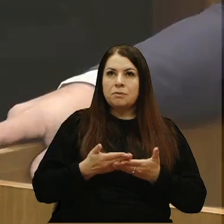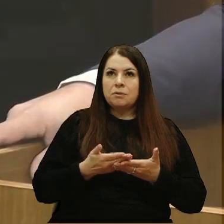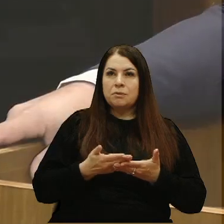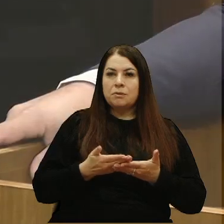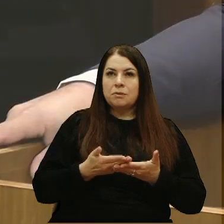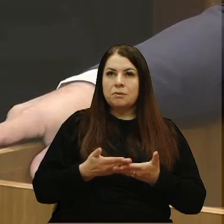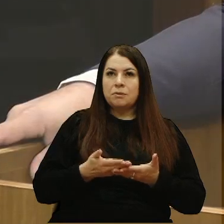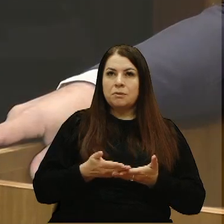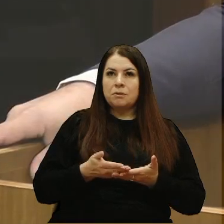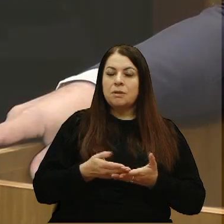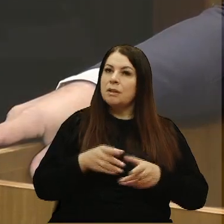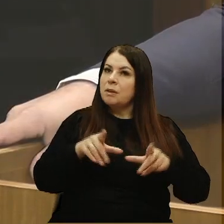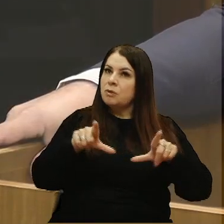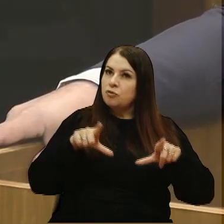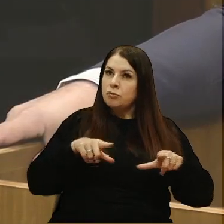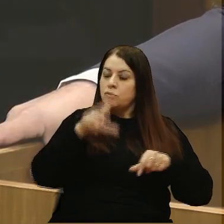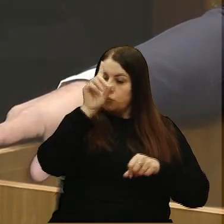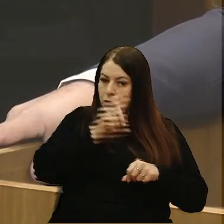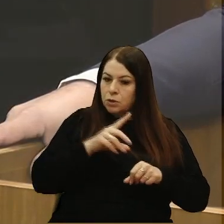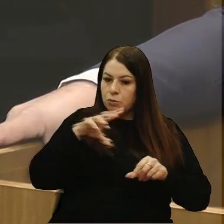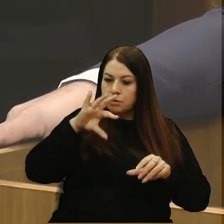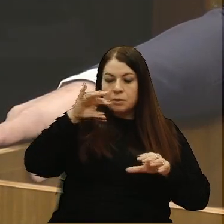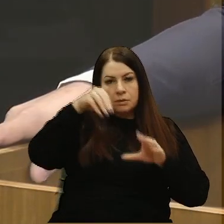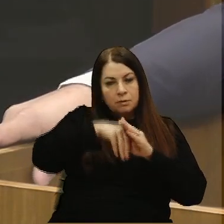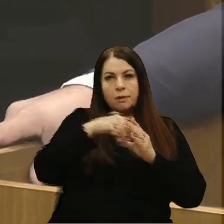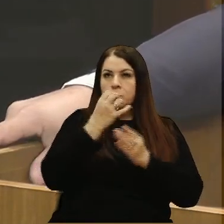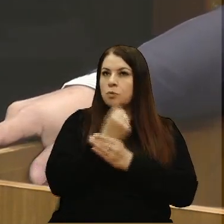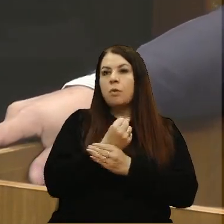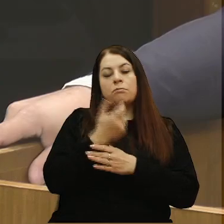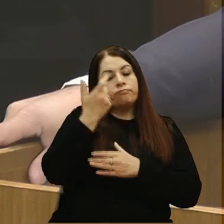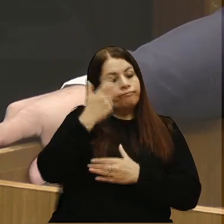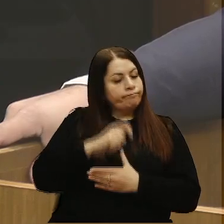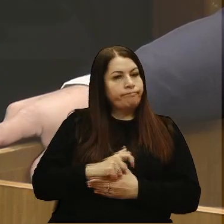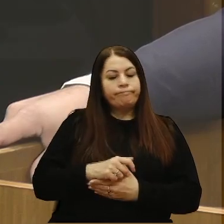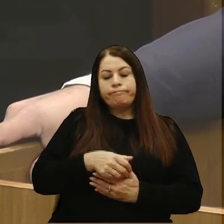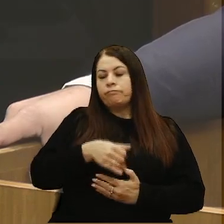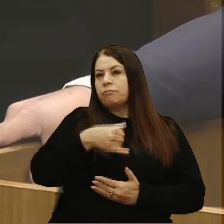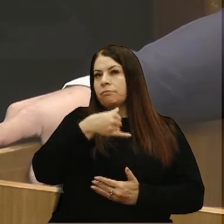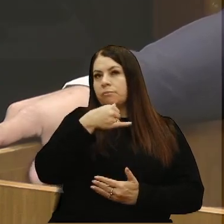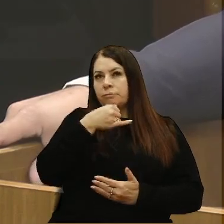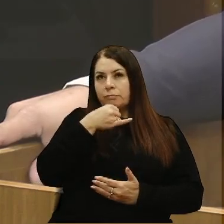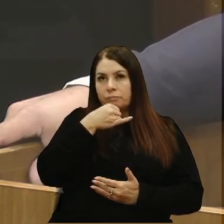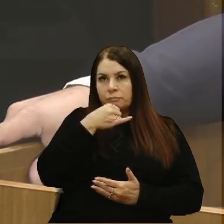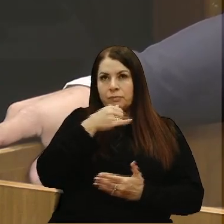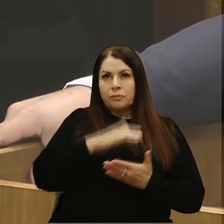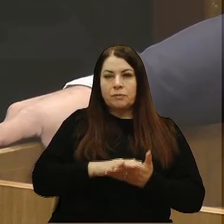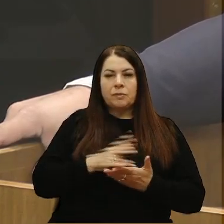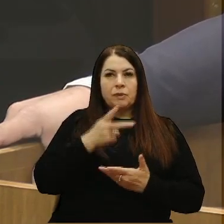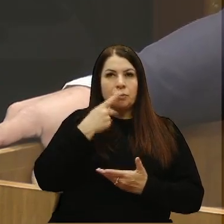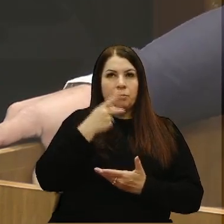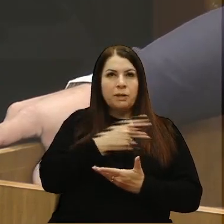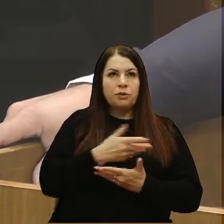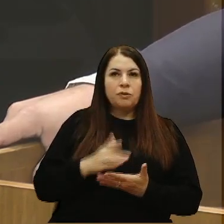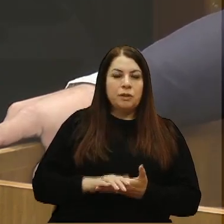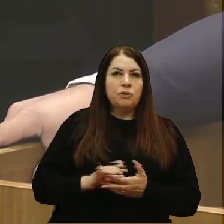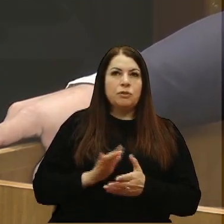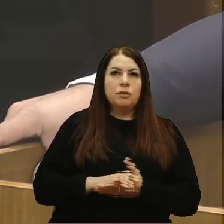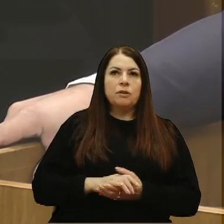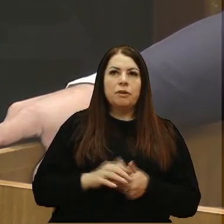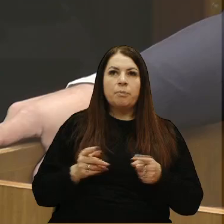diplomaticamente têm os seus direitos assegurados. Então eu acho triste essas falas, que